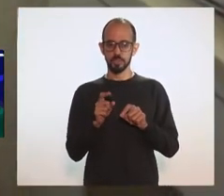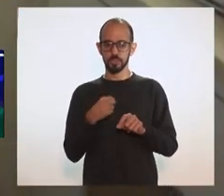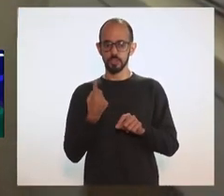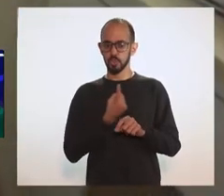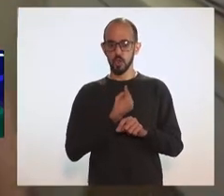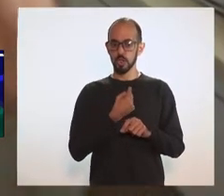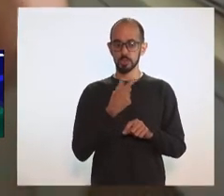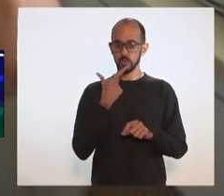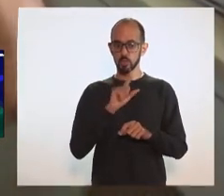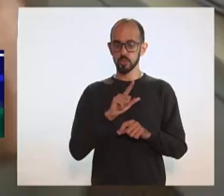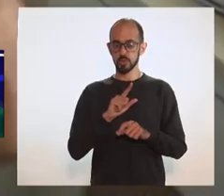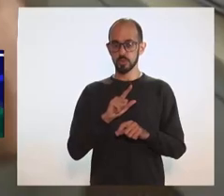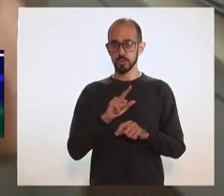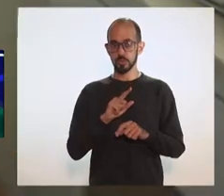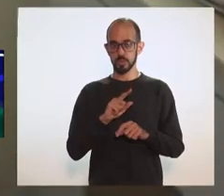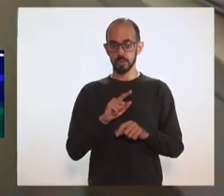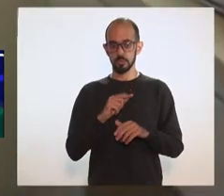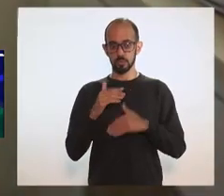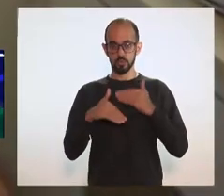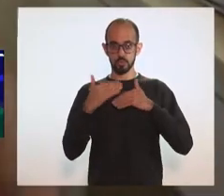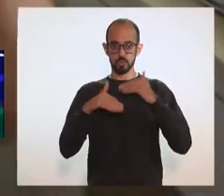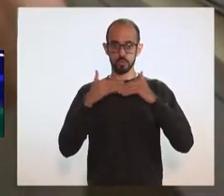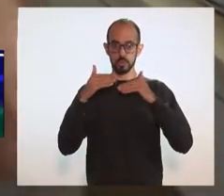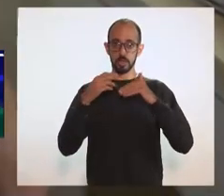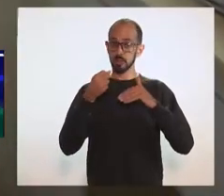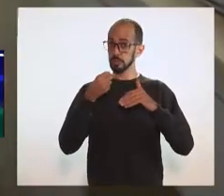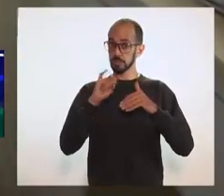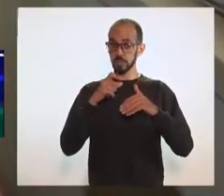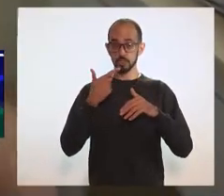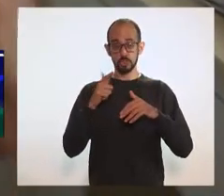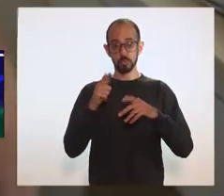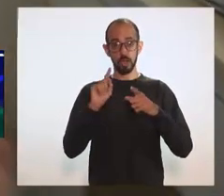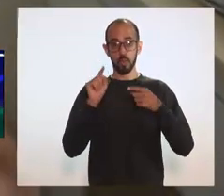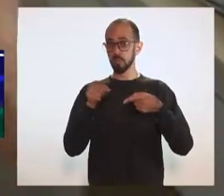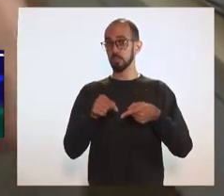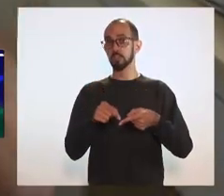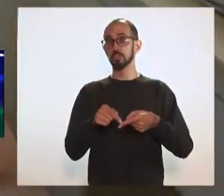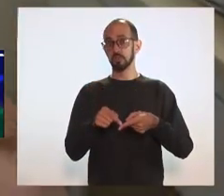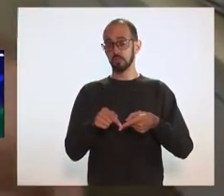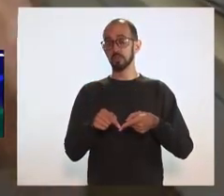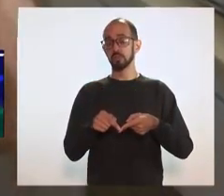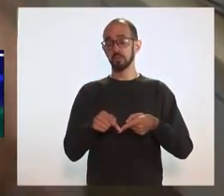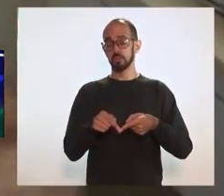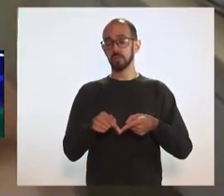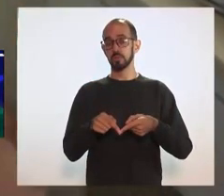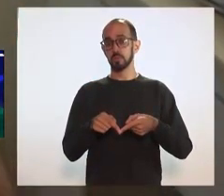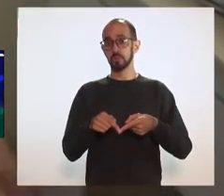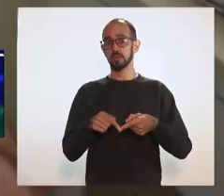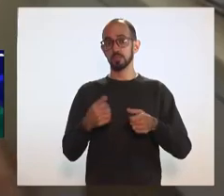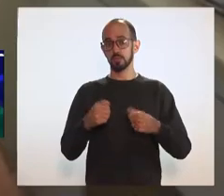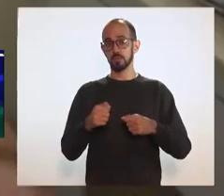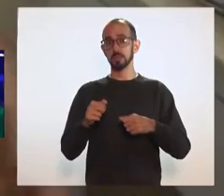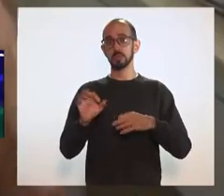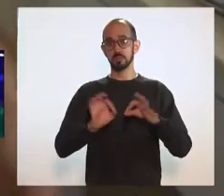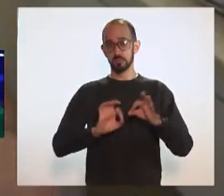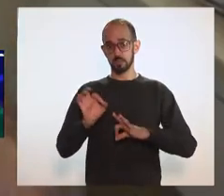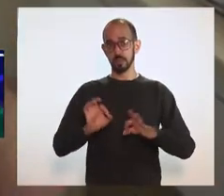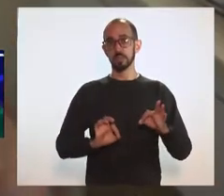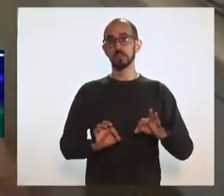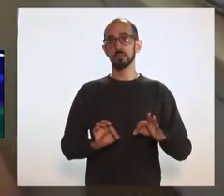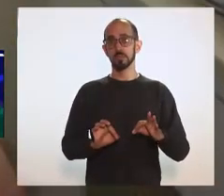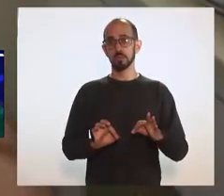nenhum enquanto não tivermos rumo. E para ter rumo, temos que ter um planejamento. E para